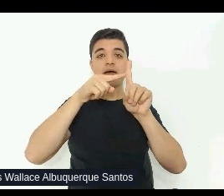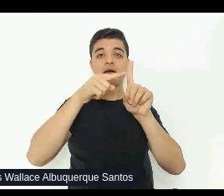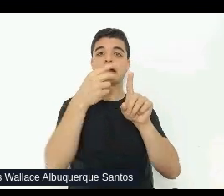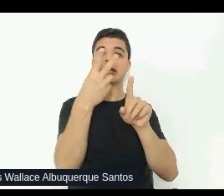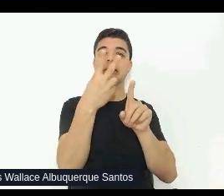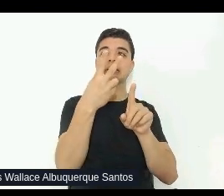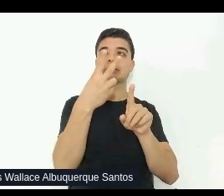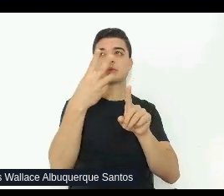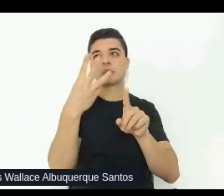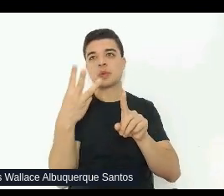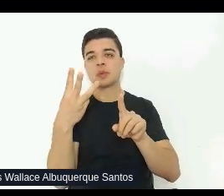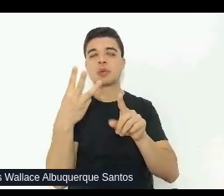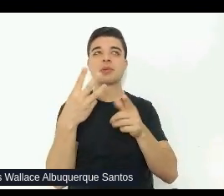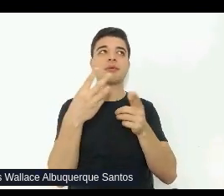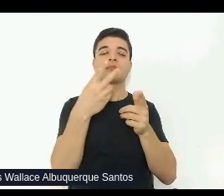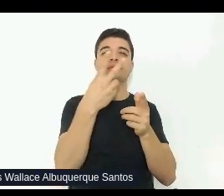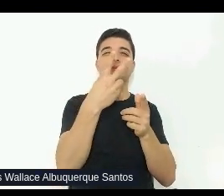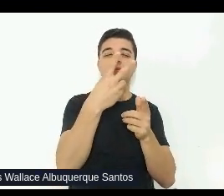estou congelando.